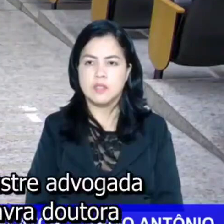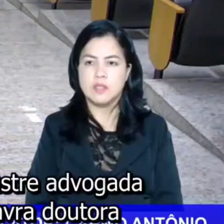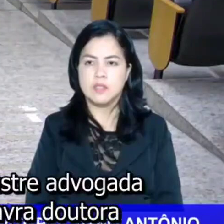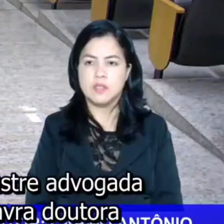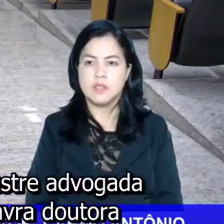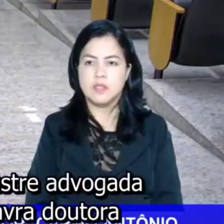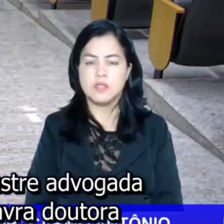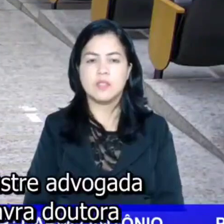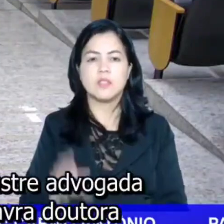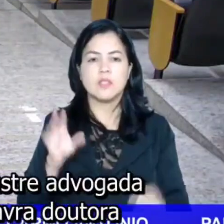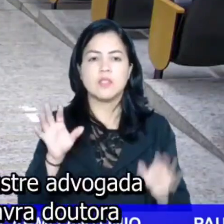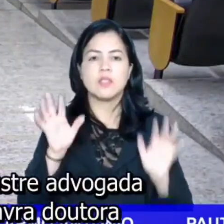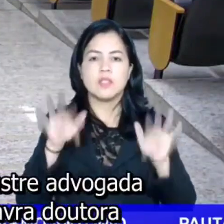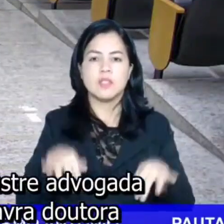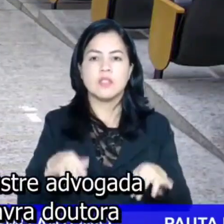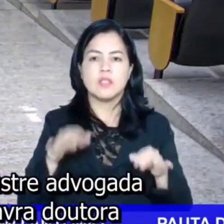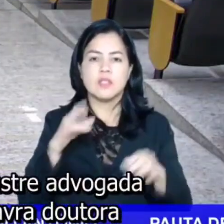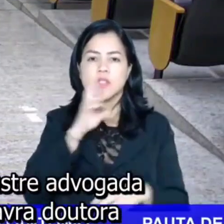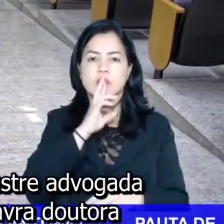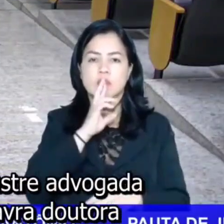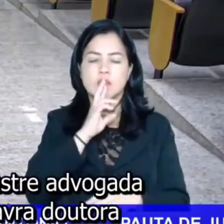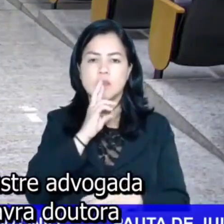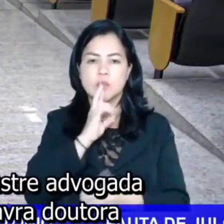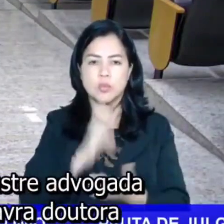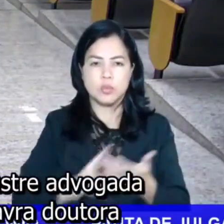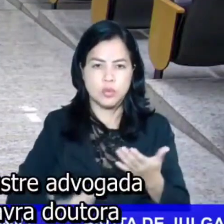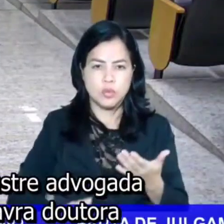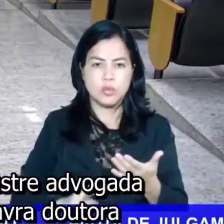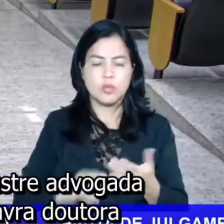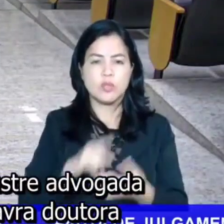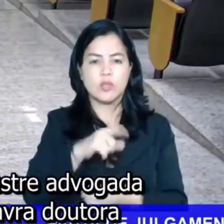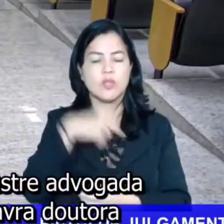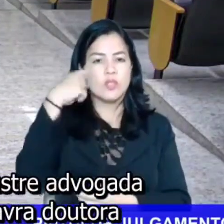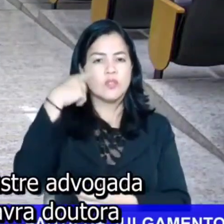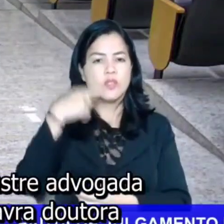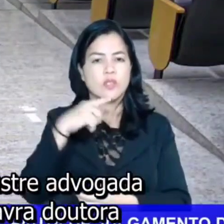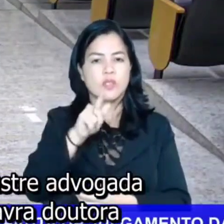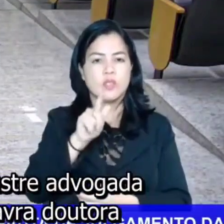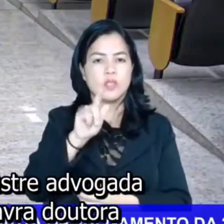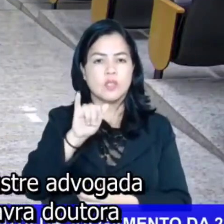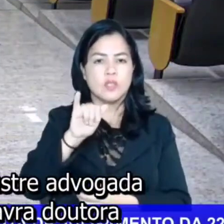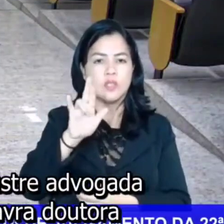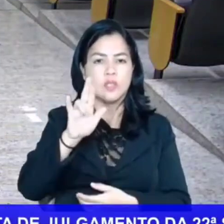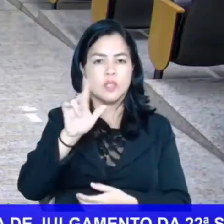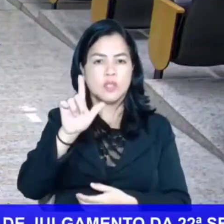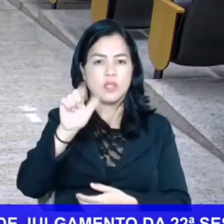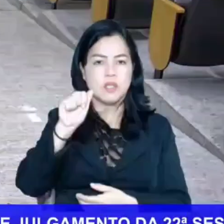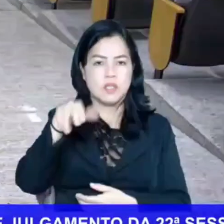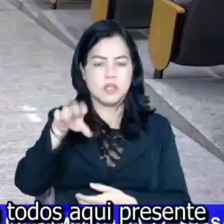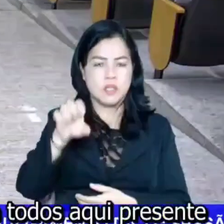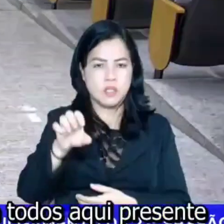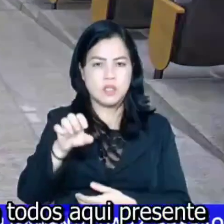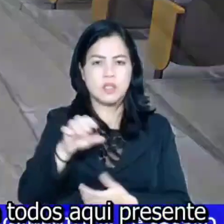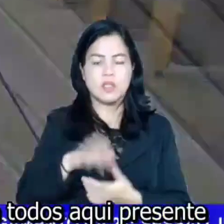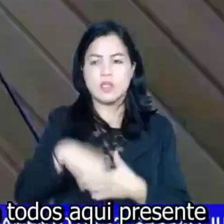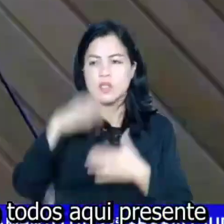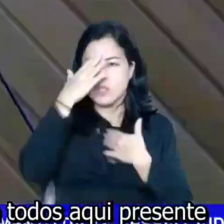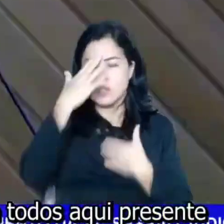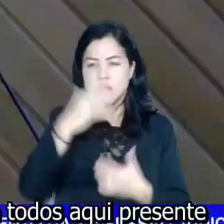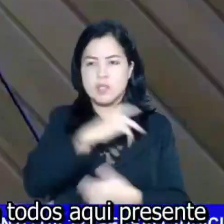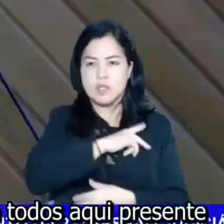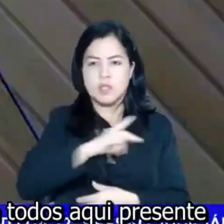concluído o relatório, vamos passar a palavra à ilustre advogada Girlane Brenda. Vossa Excelência está com a palavra, doutora. Obrigada,